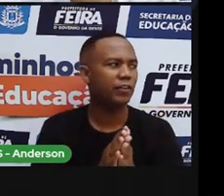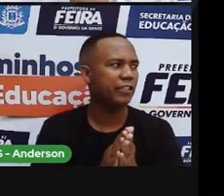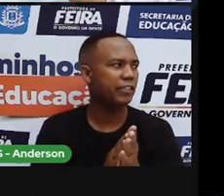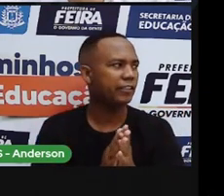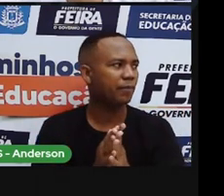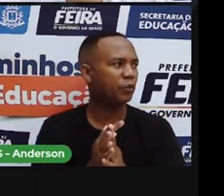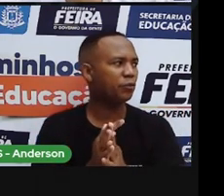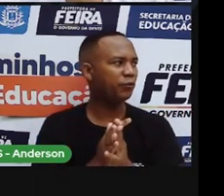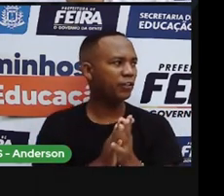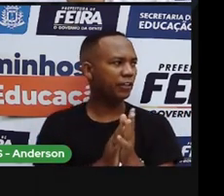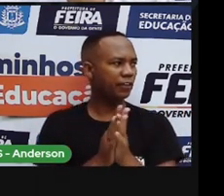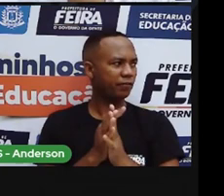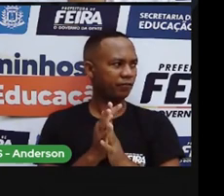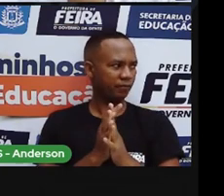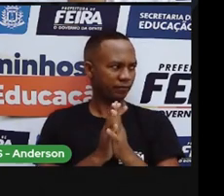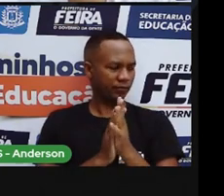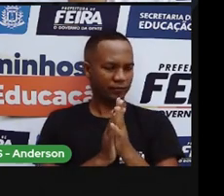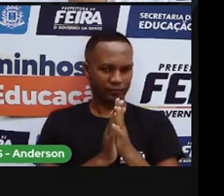Bom,